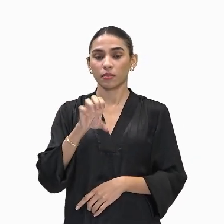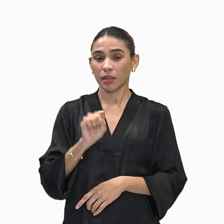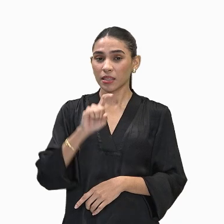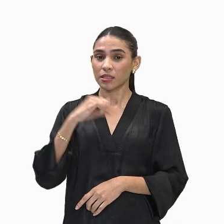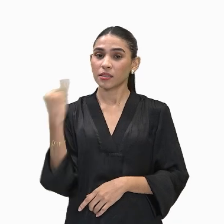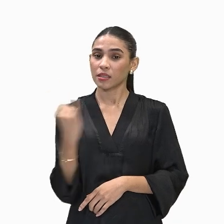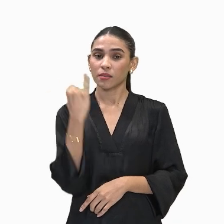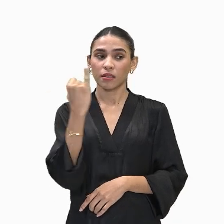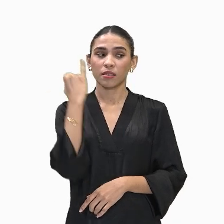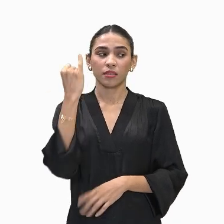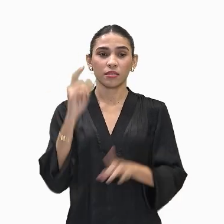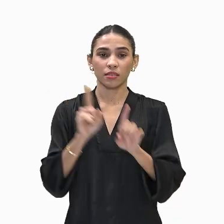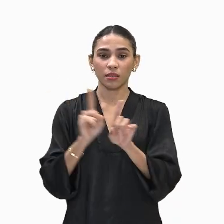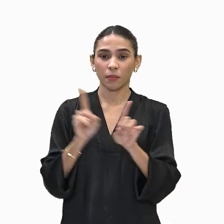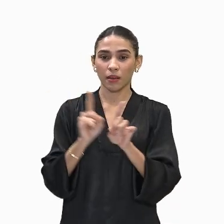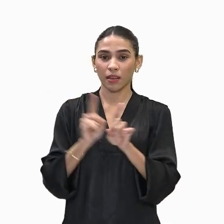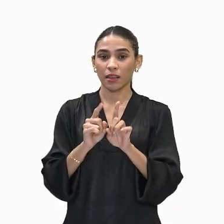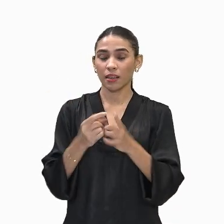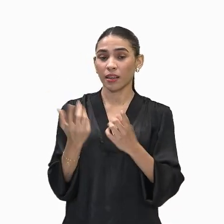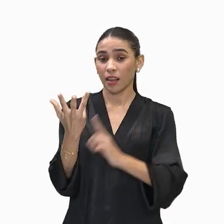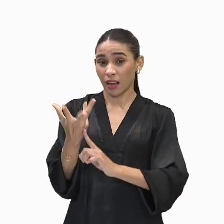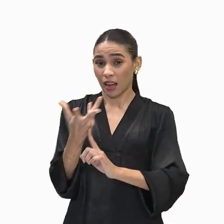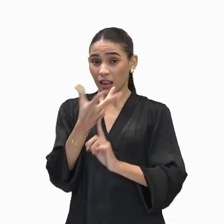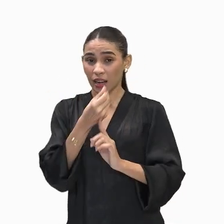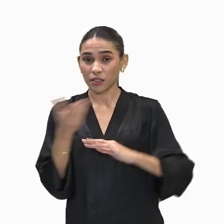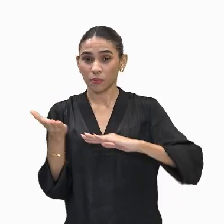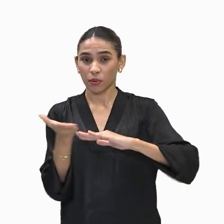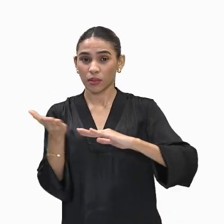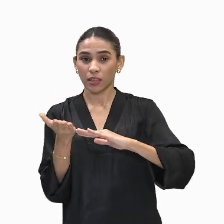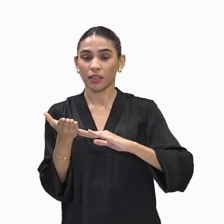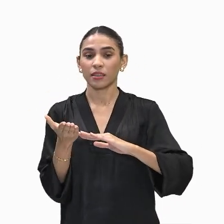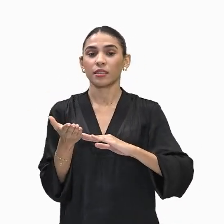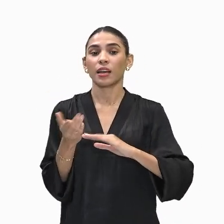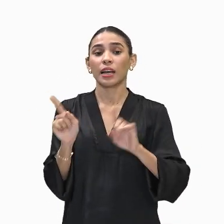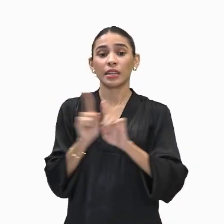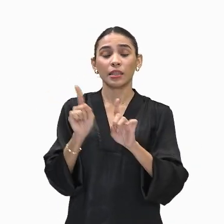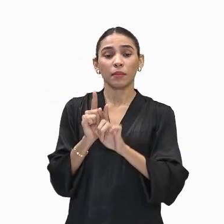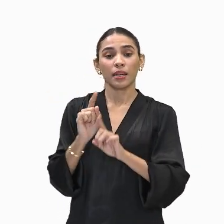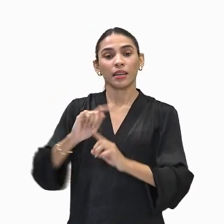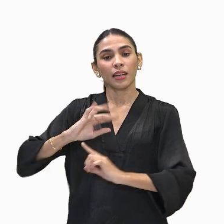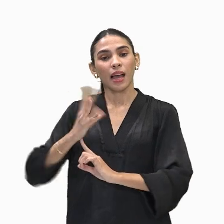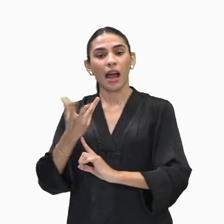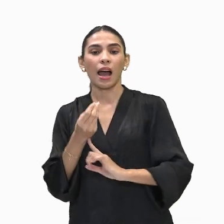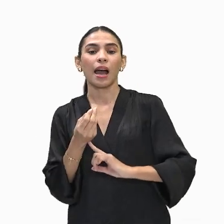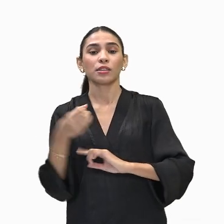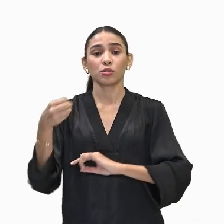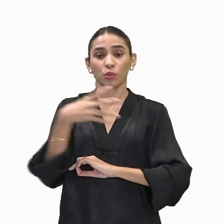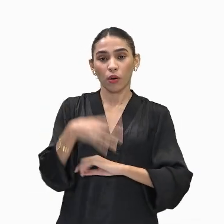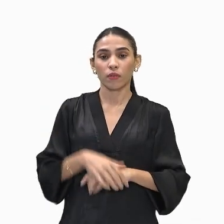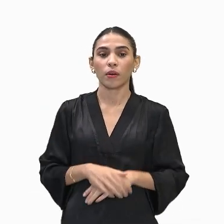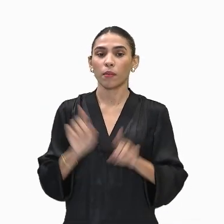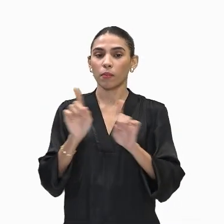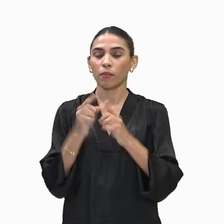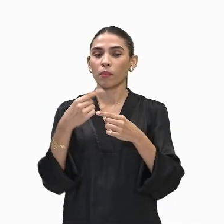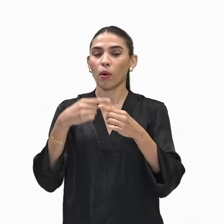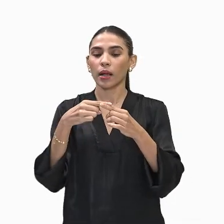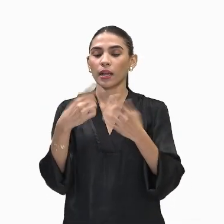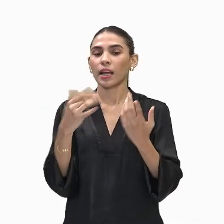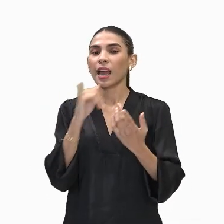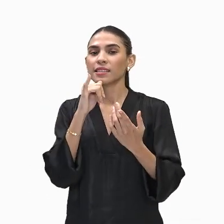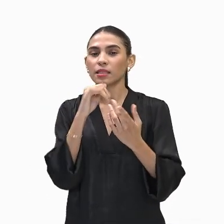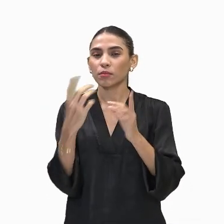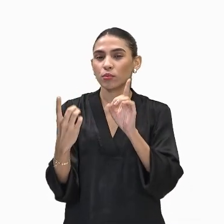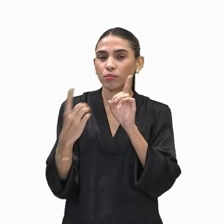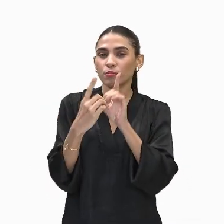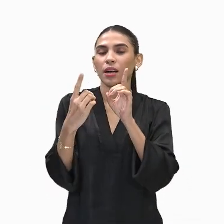arte moderna e contemporânea, pois iniciou uma reflexão das relações de aproximação entre a